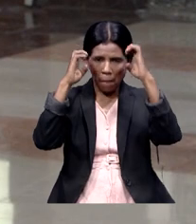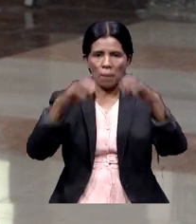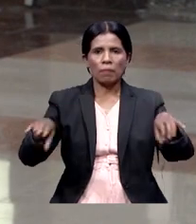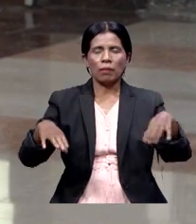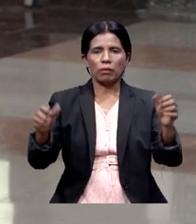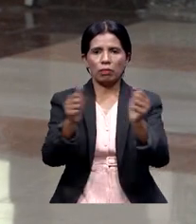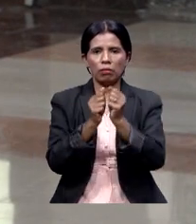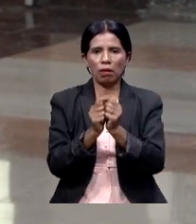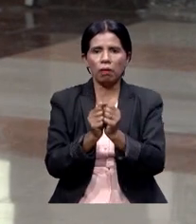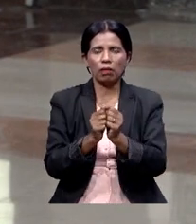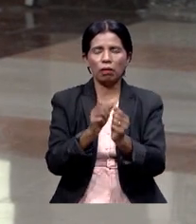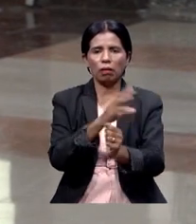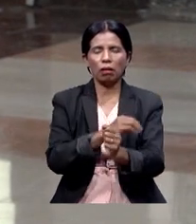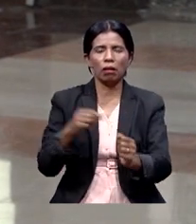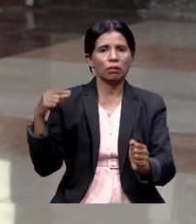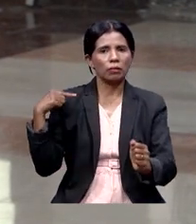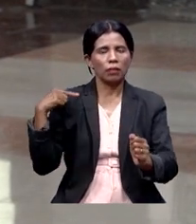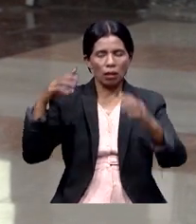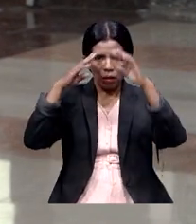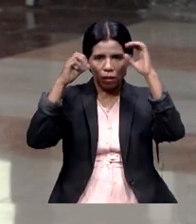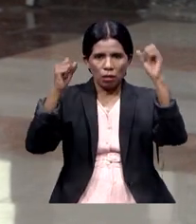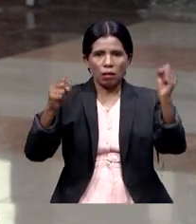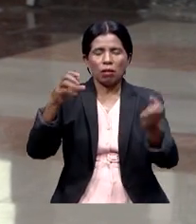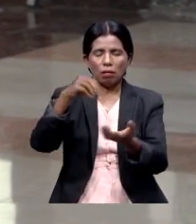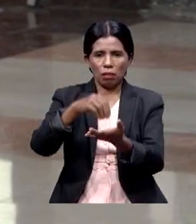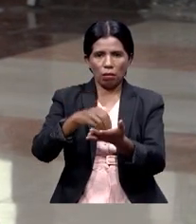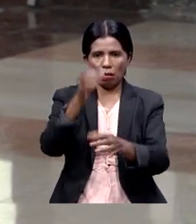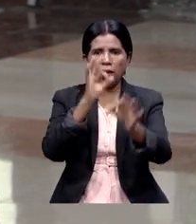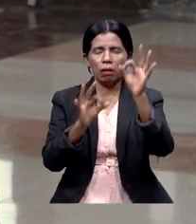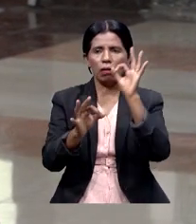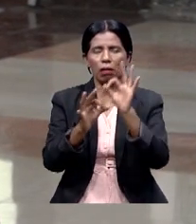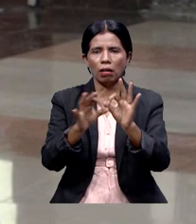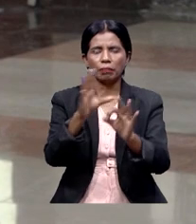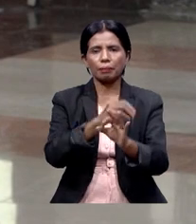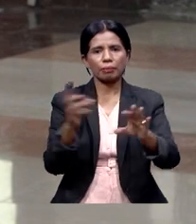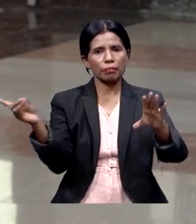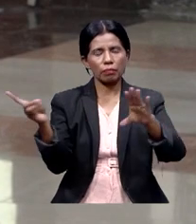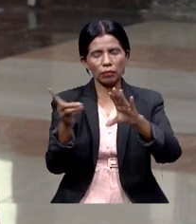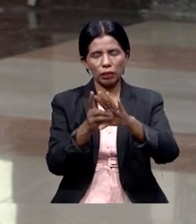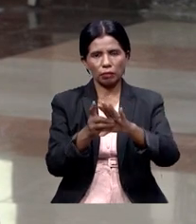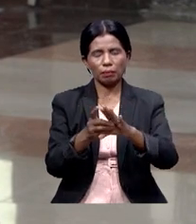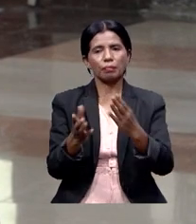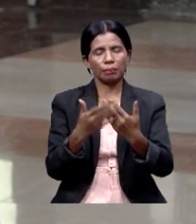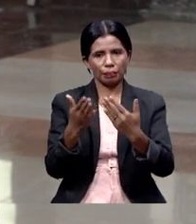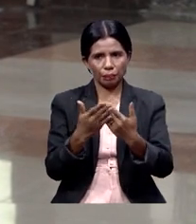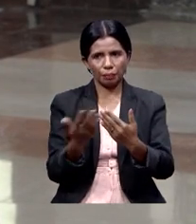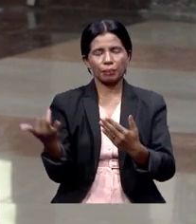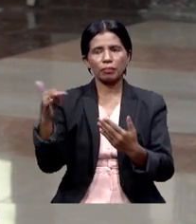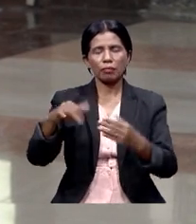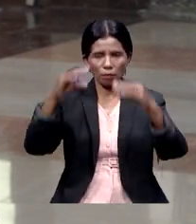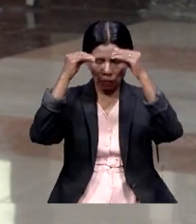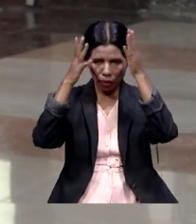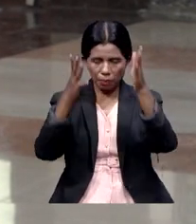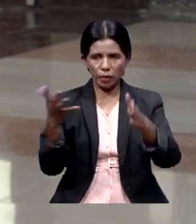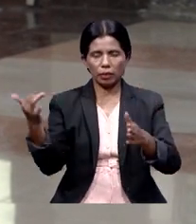ao gabinete da presidência, a tu bel garante, e a documento não é bem simples, a tu não é professor sira,